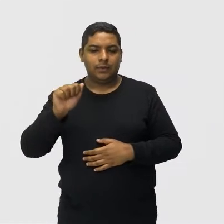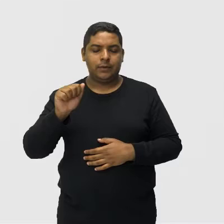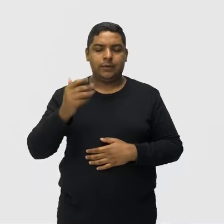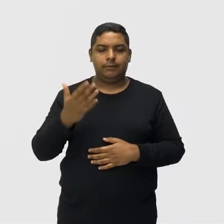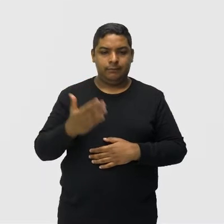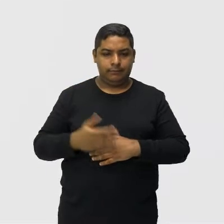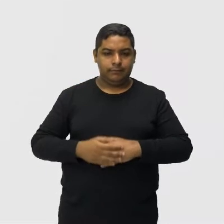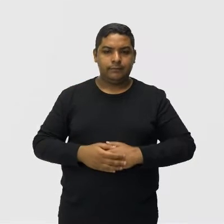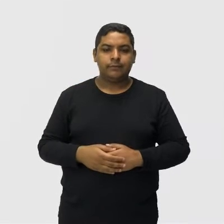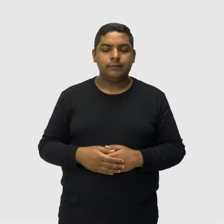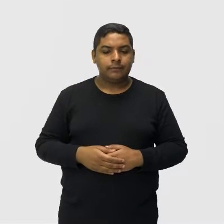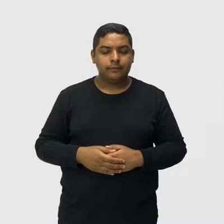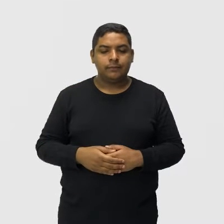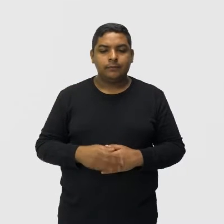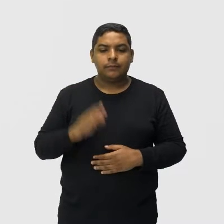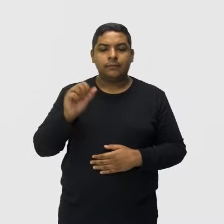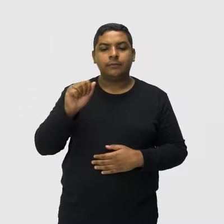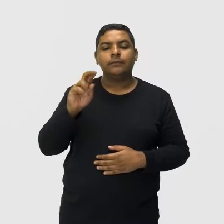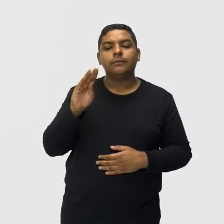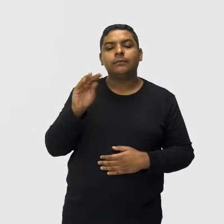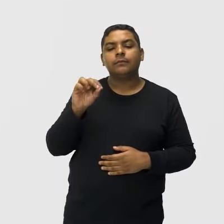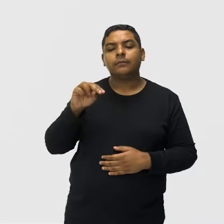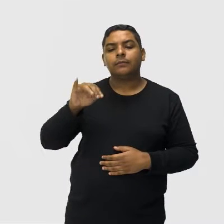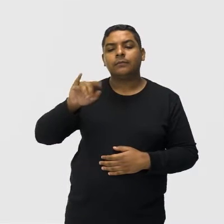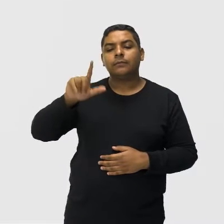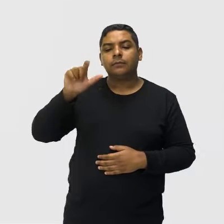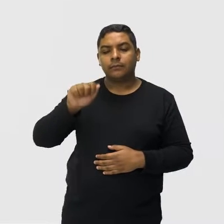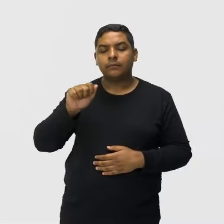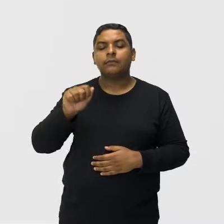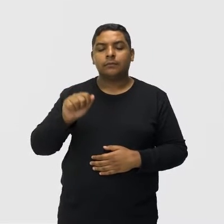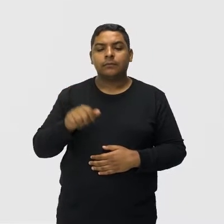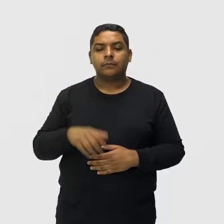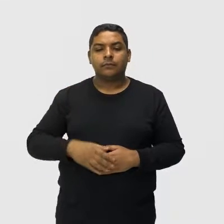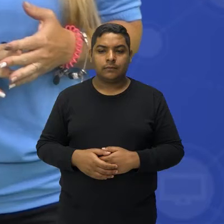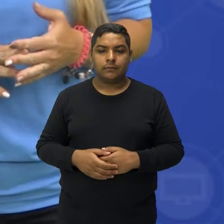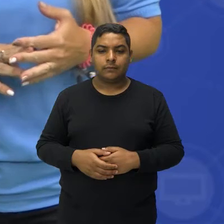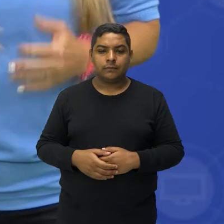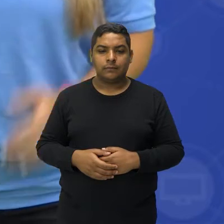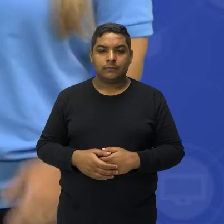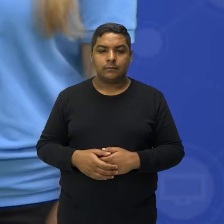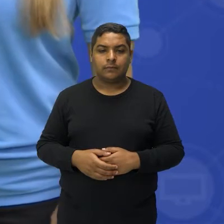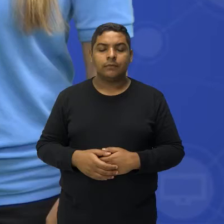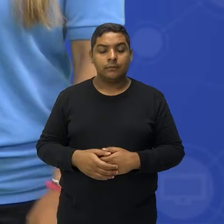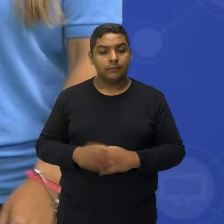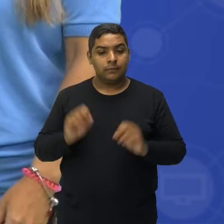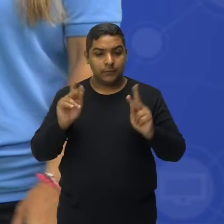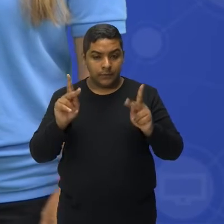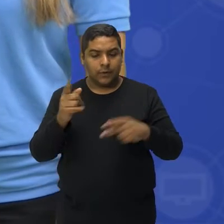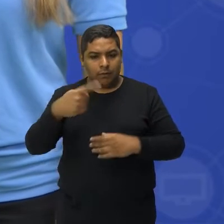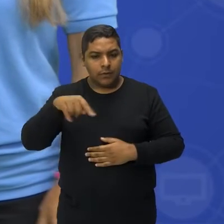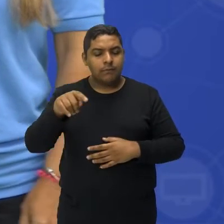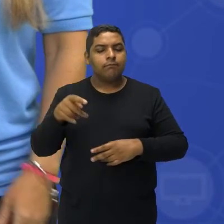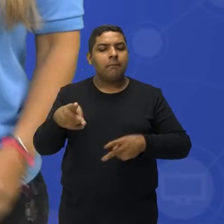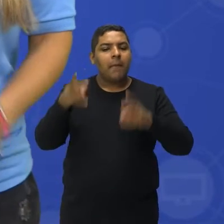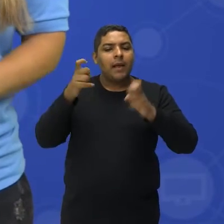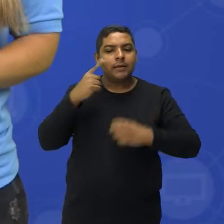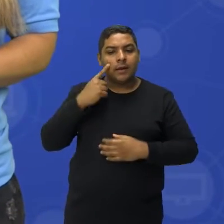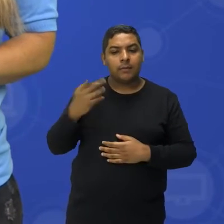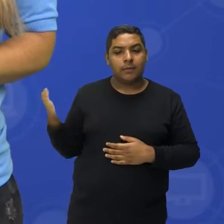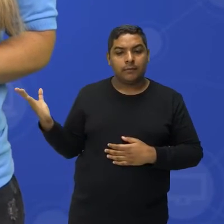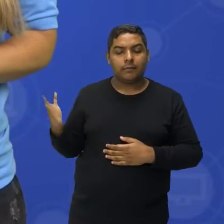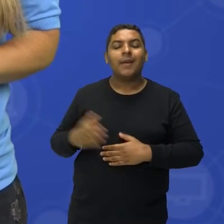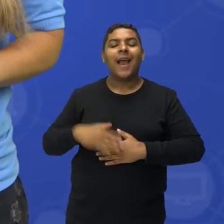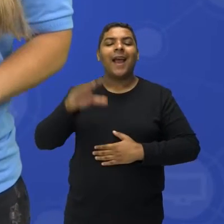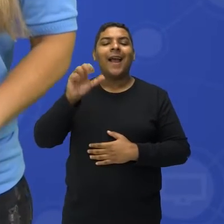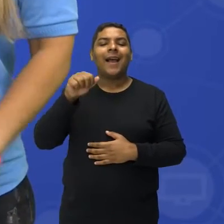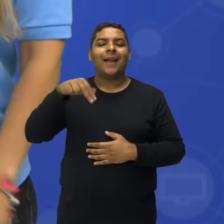Diferente da cetona, a carbonila, ela vai estar na extremidade. Ok? Como você vê aqui no exemplo da